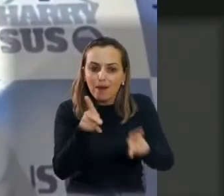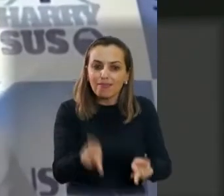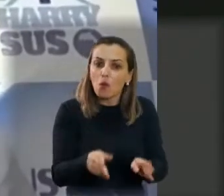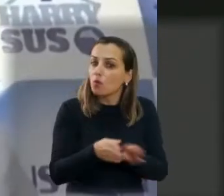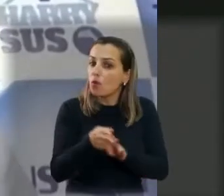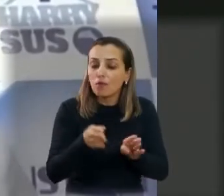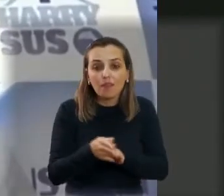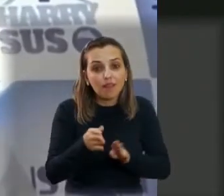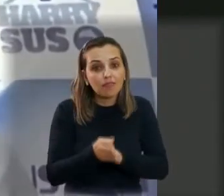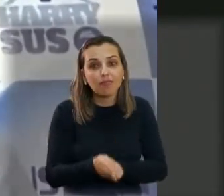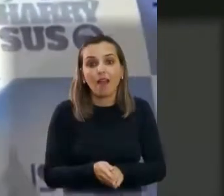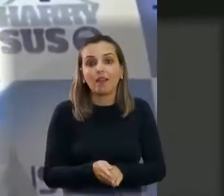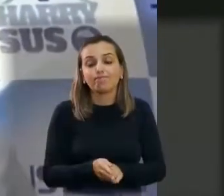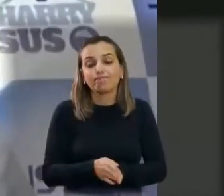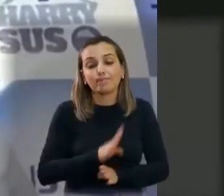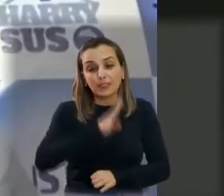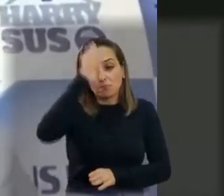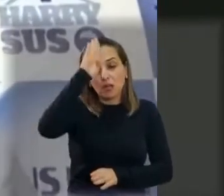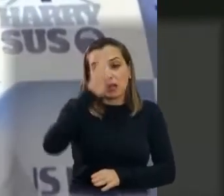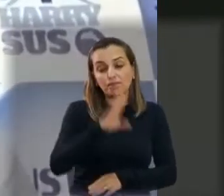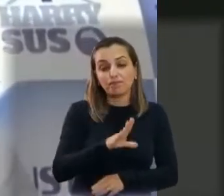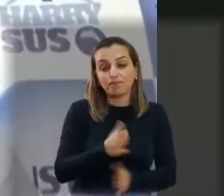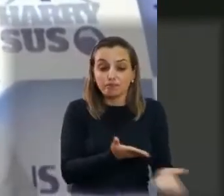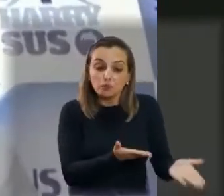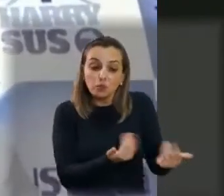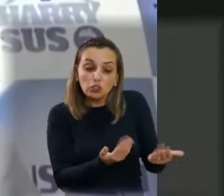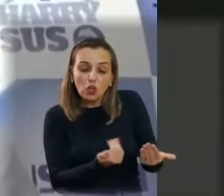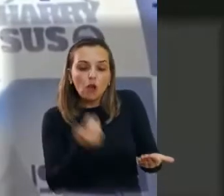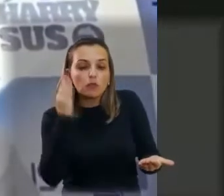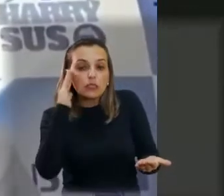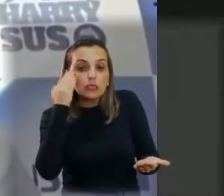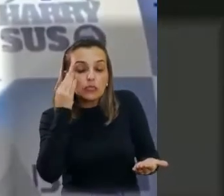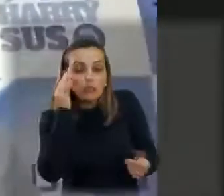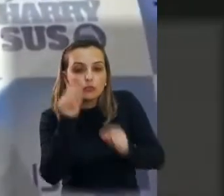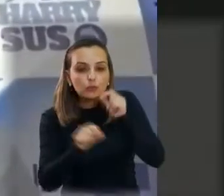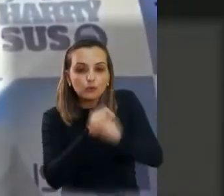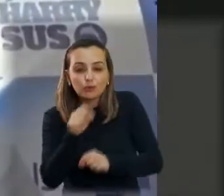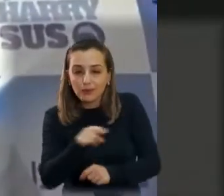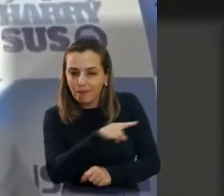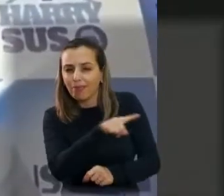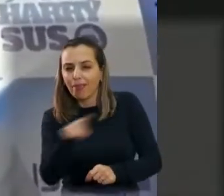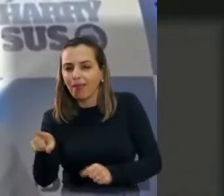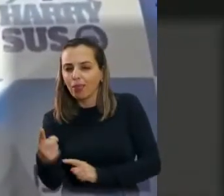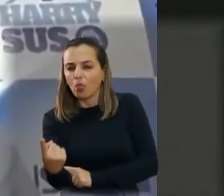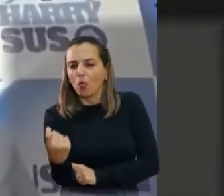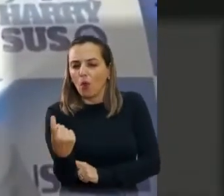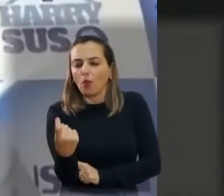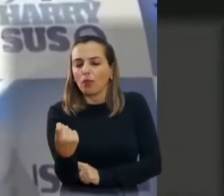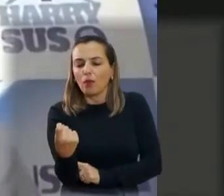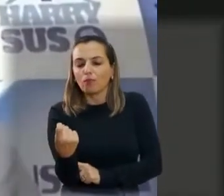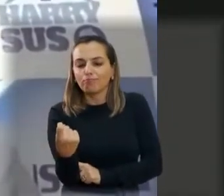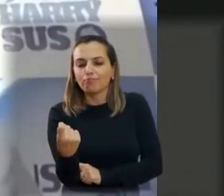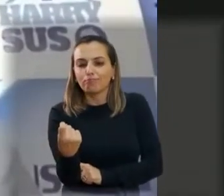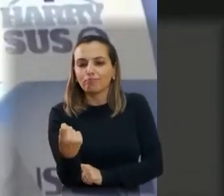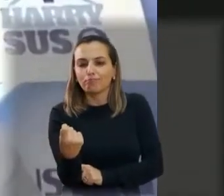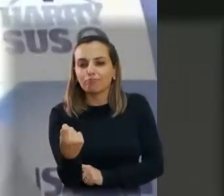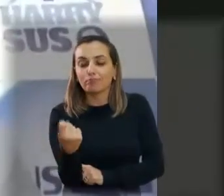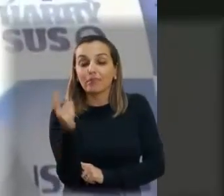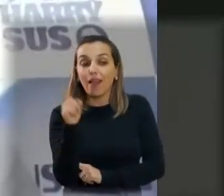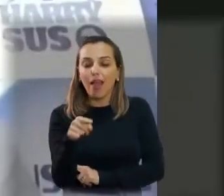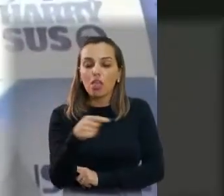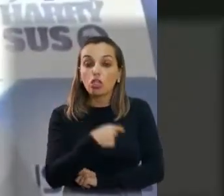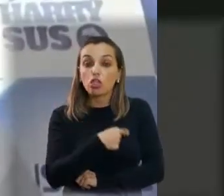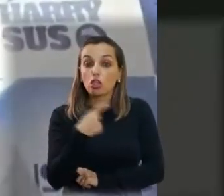população, principalmente os jovens, precisa entender que eles não são os únicos. Nós